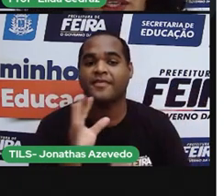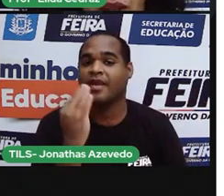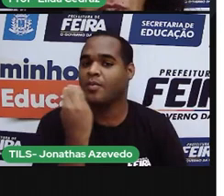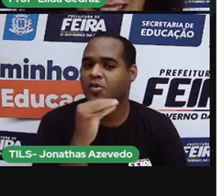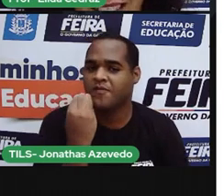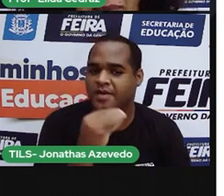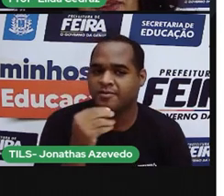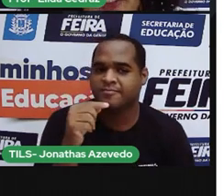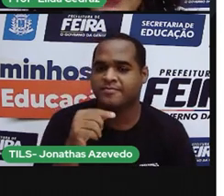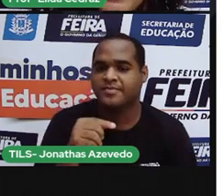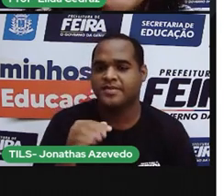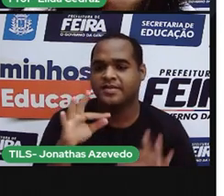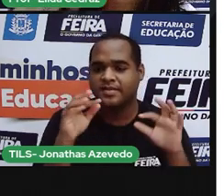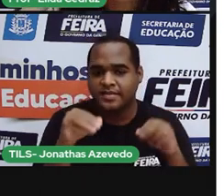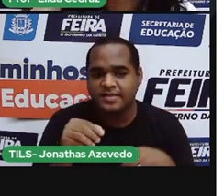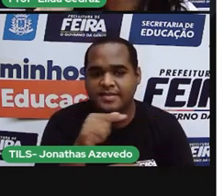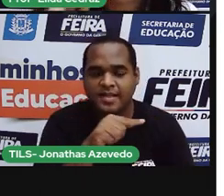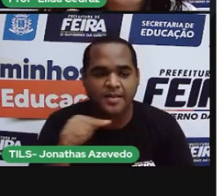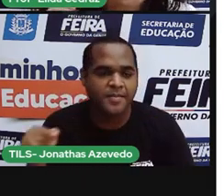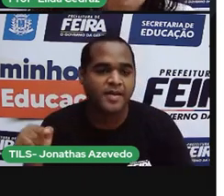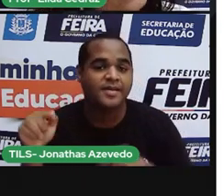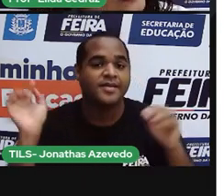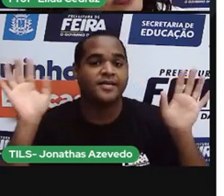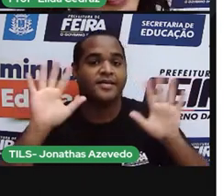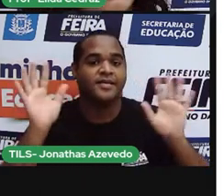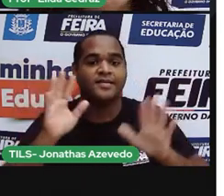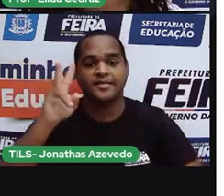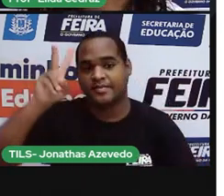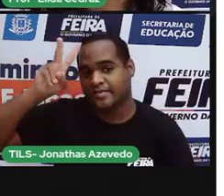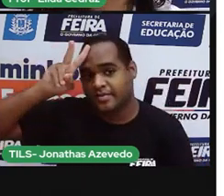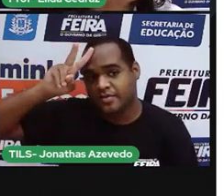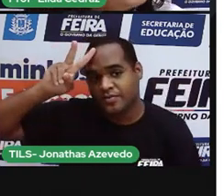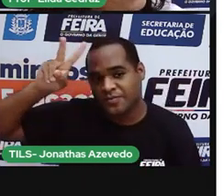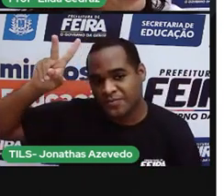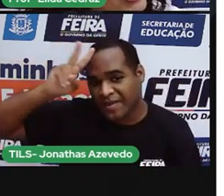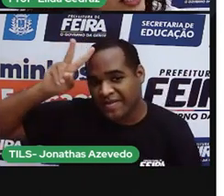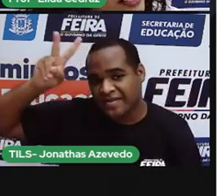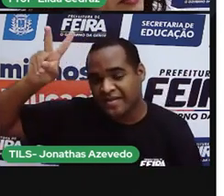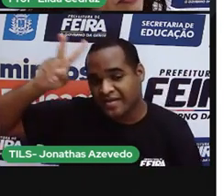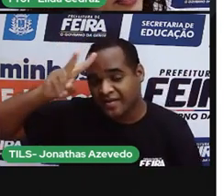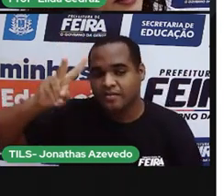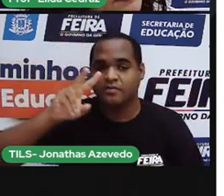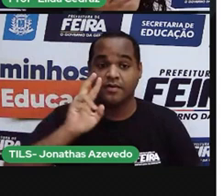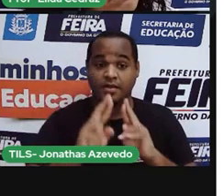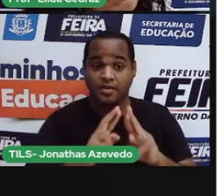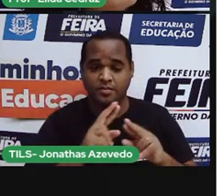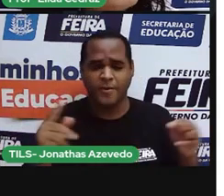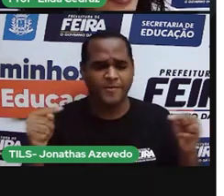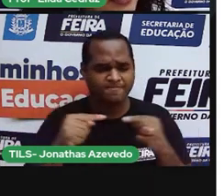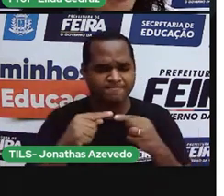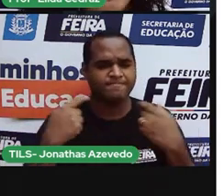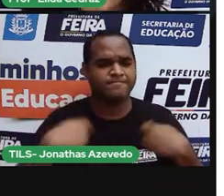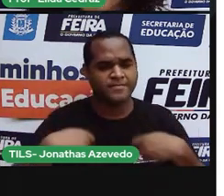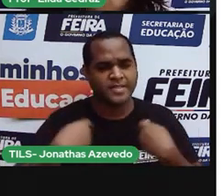Aproveitem o final de semana e até segunda. Façam as tarefas,